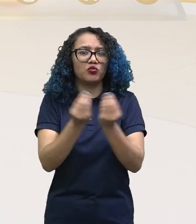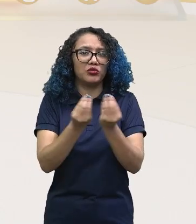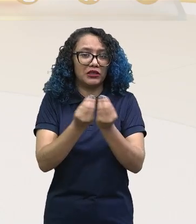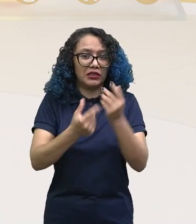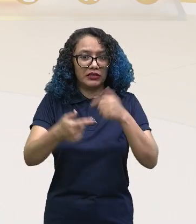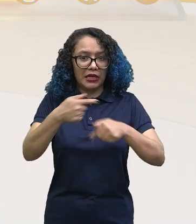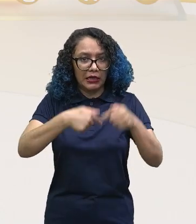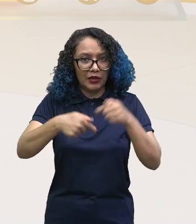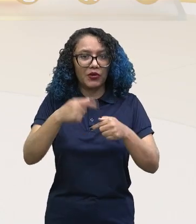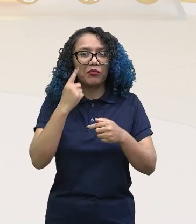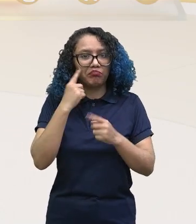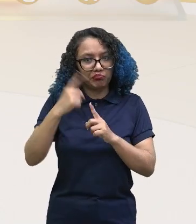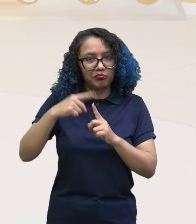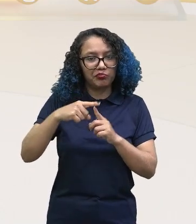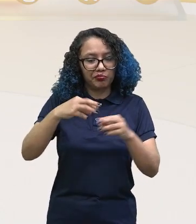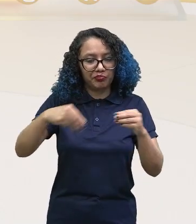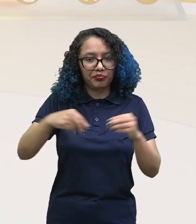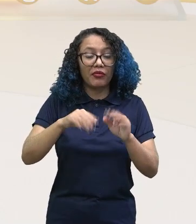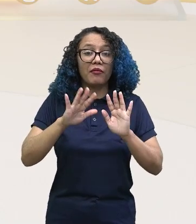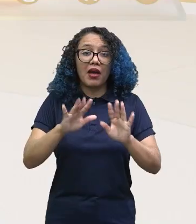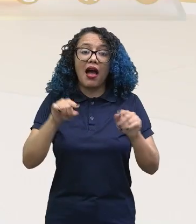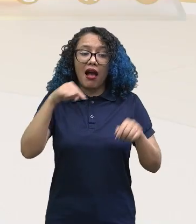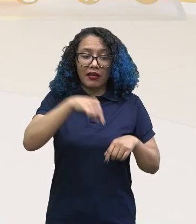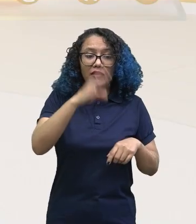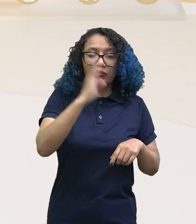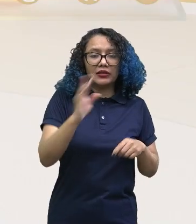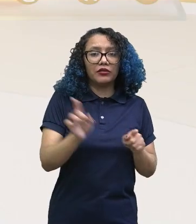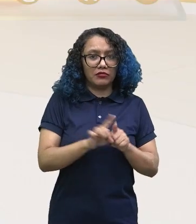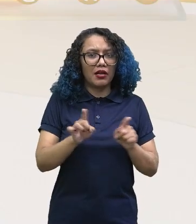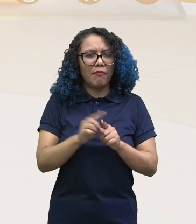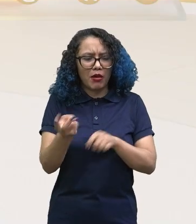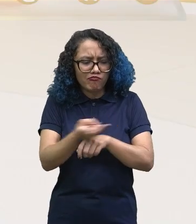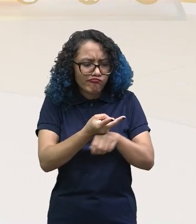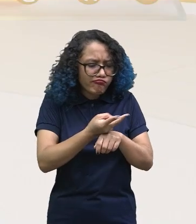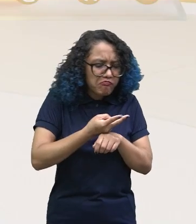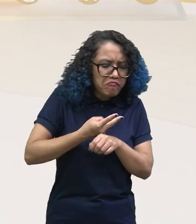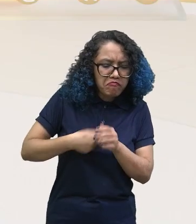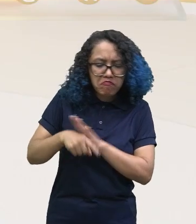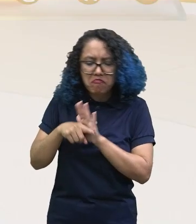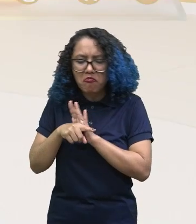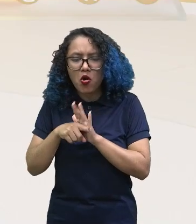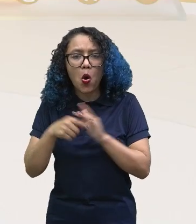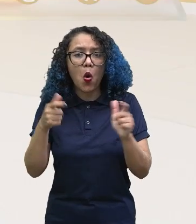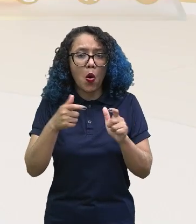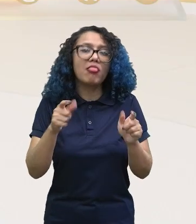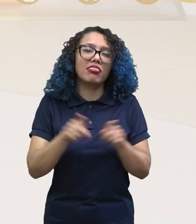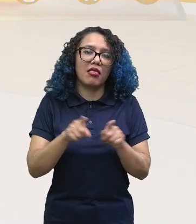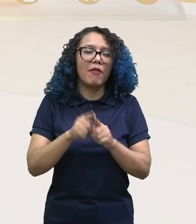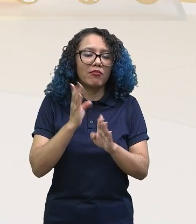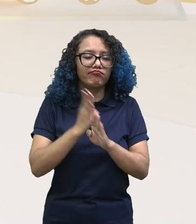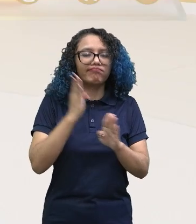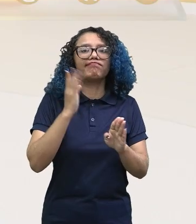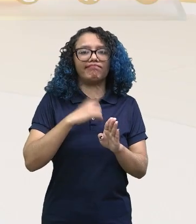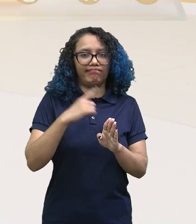tipo de mineral. E no Brasil começa-se também a essa pesquisa, né, começa-se a encontrar também regiões e